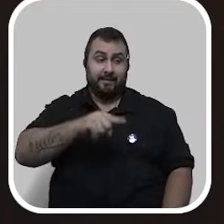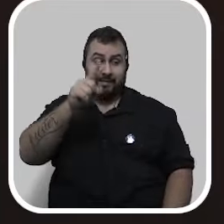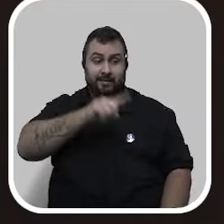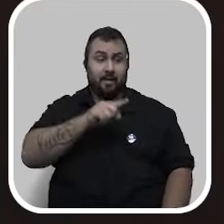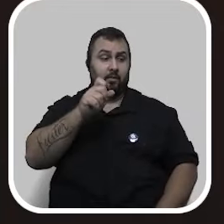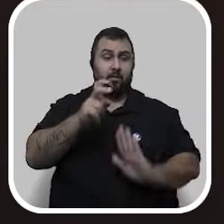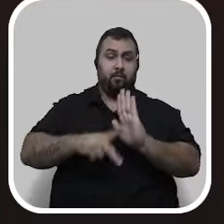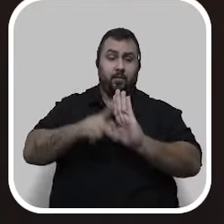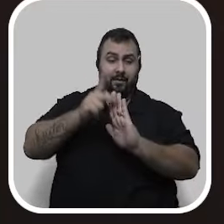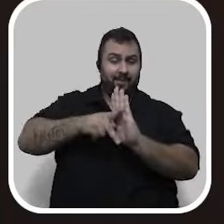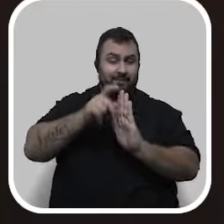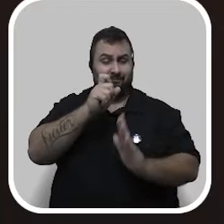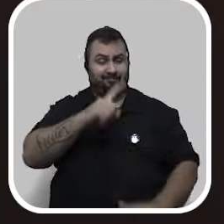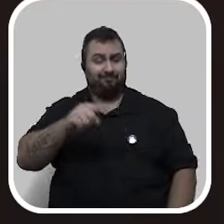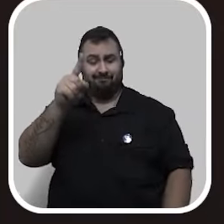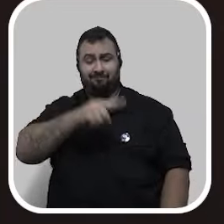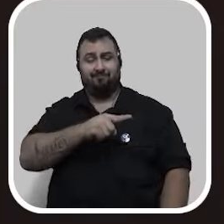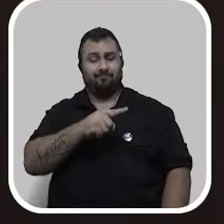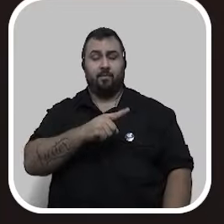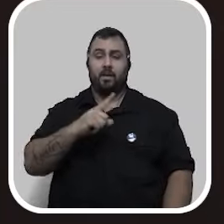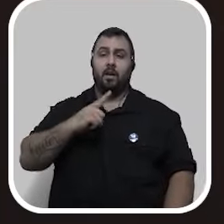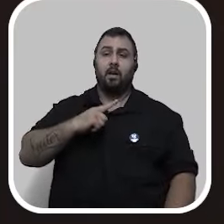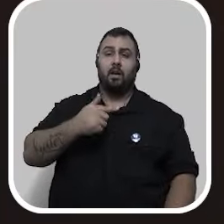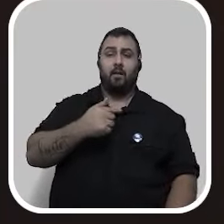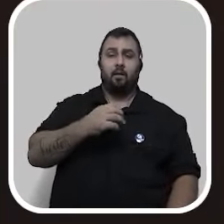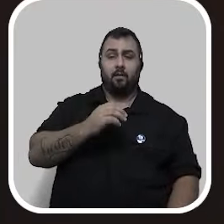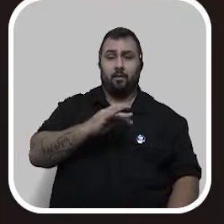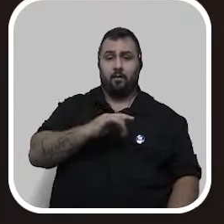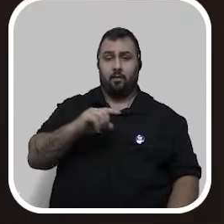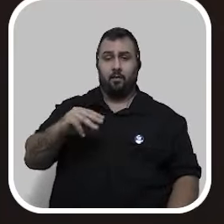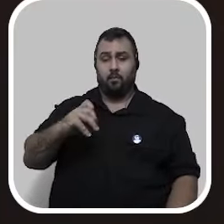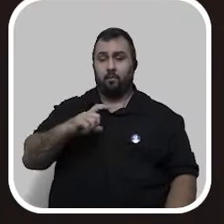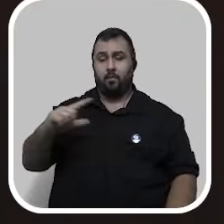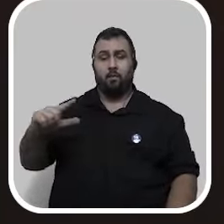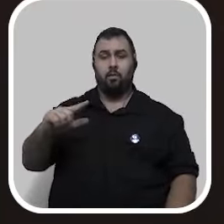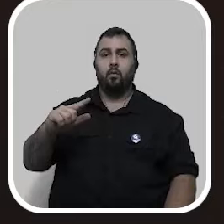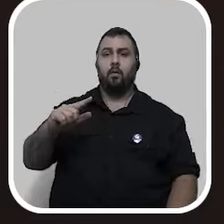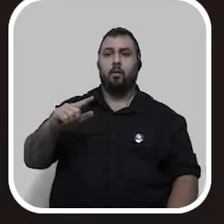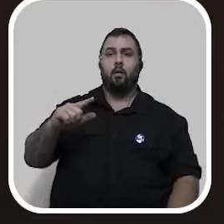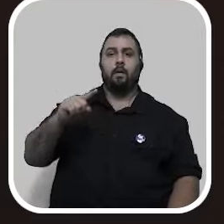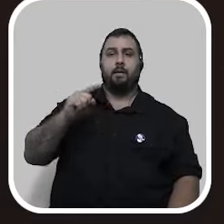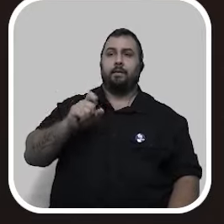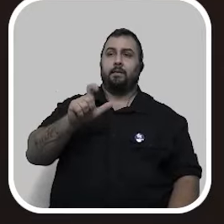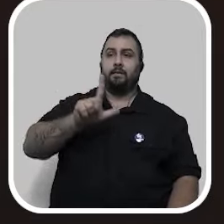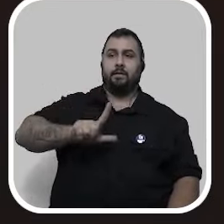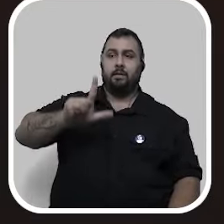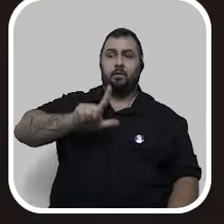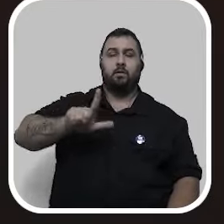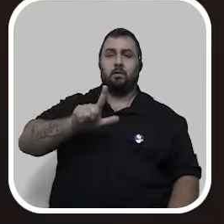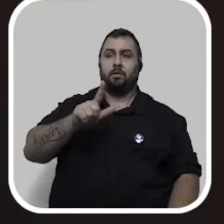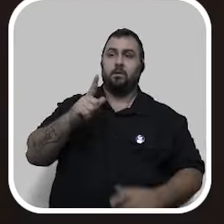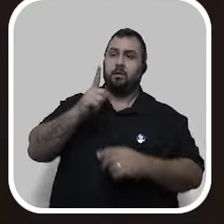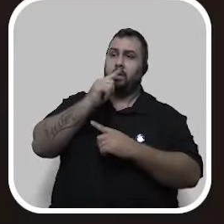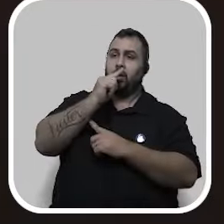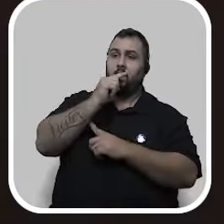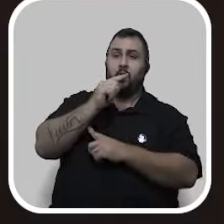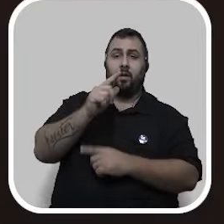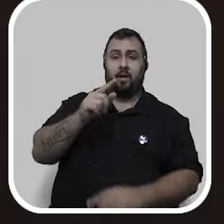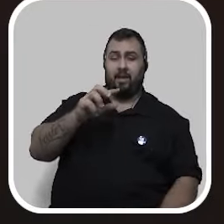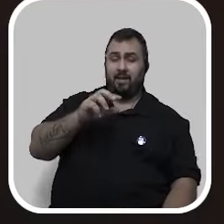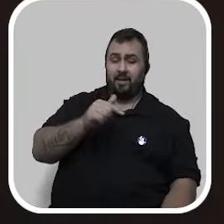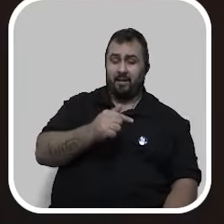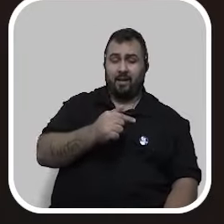imagina a gente tem 7000 L d'água 7 toneladas de peso de água para abrir um desfile um aquário em